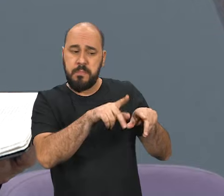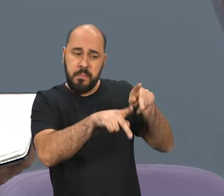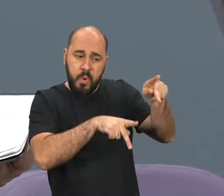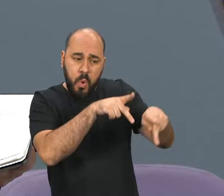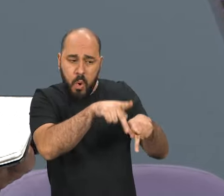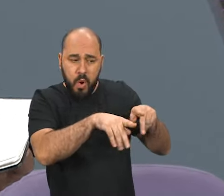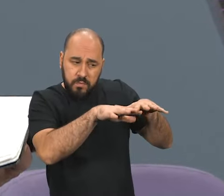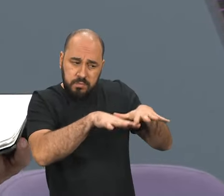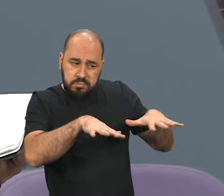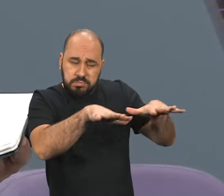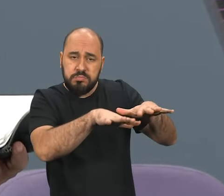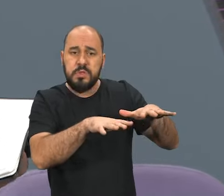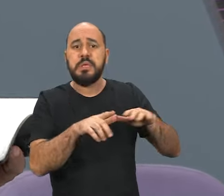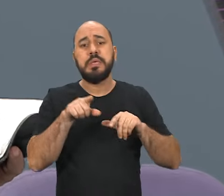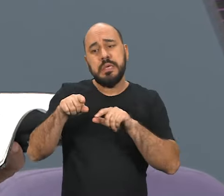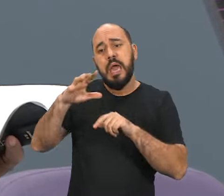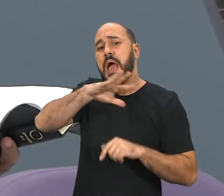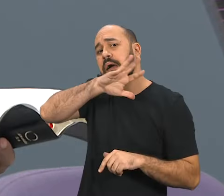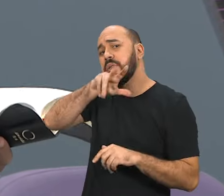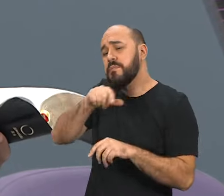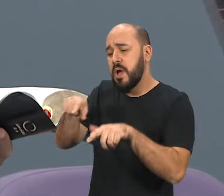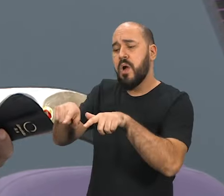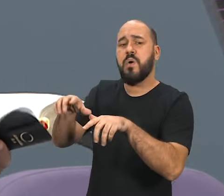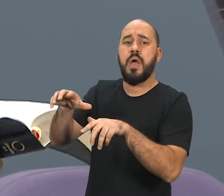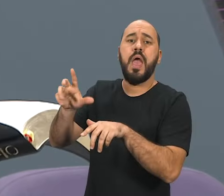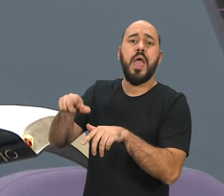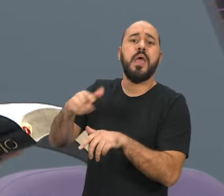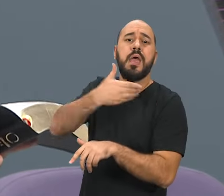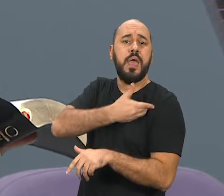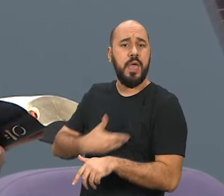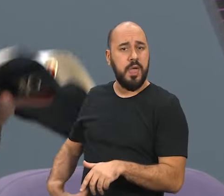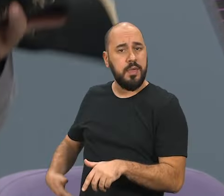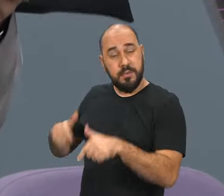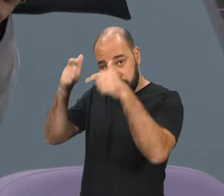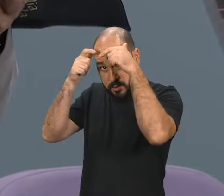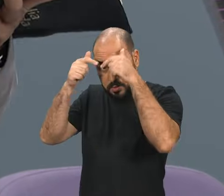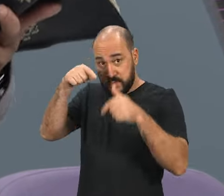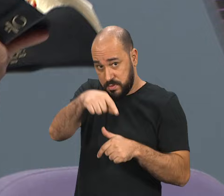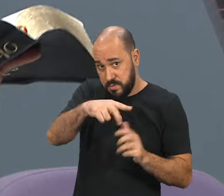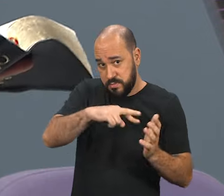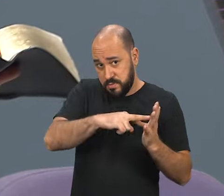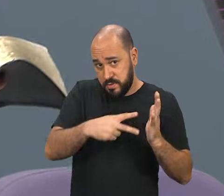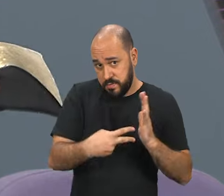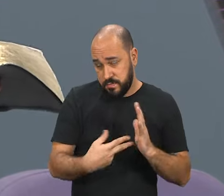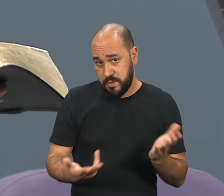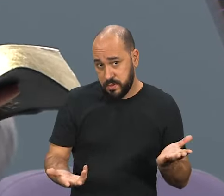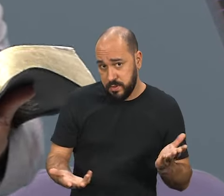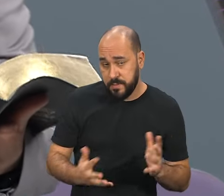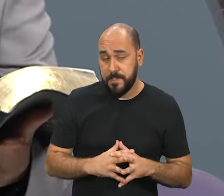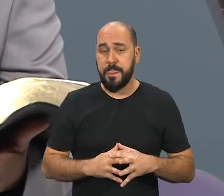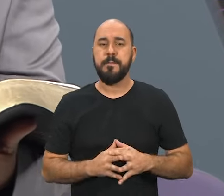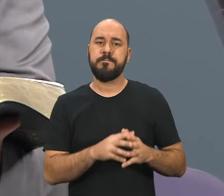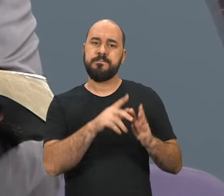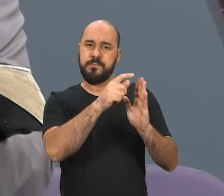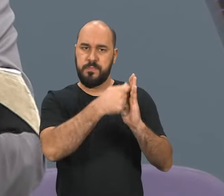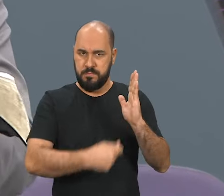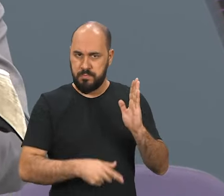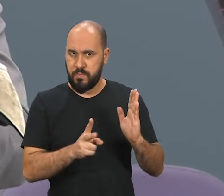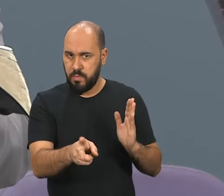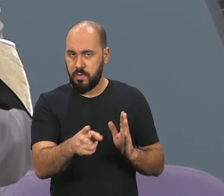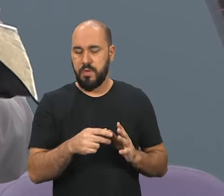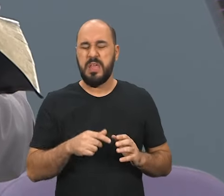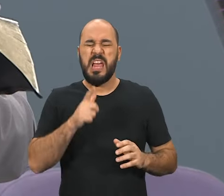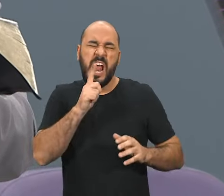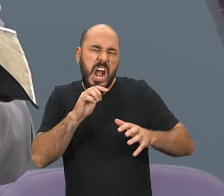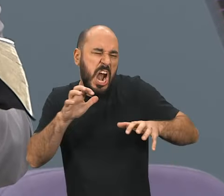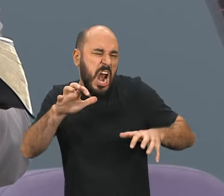do mar é um reino poderoso que sai do meio do povo. É isso que está dizendo aqui. E o verso continua dizendo assim,